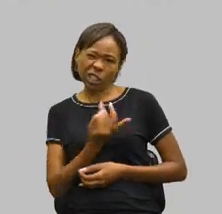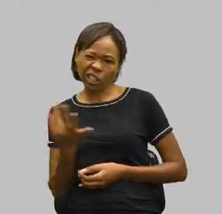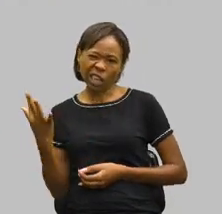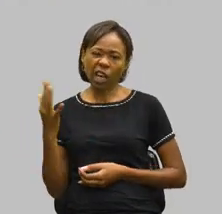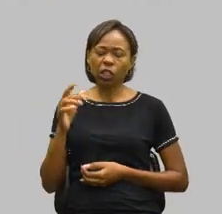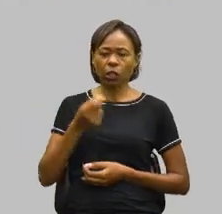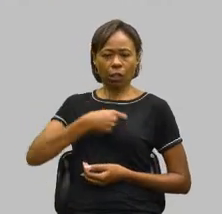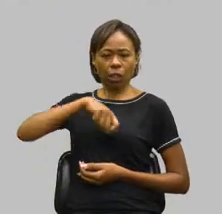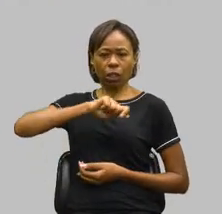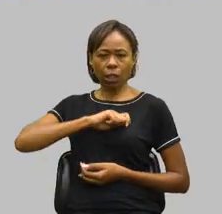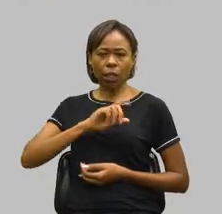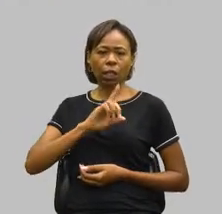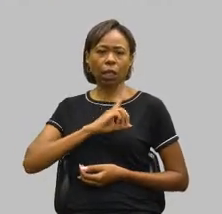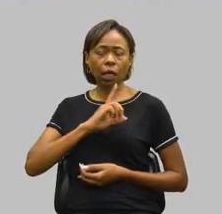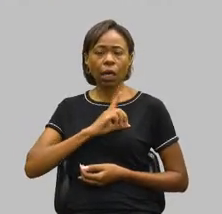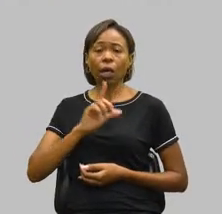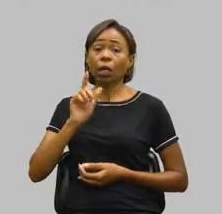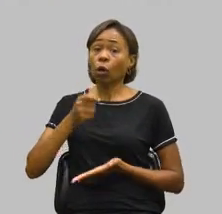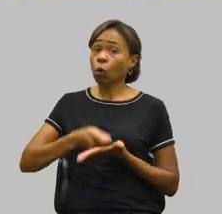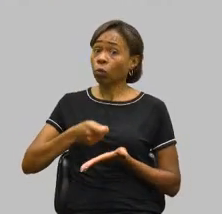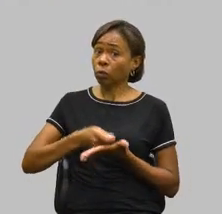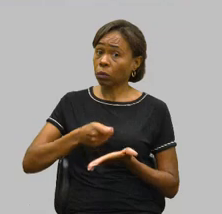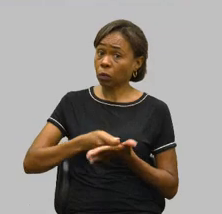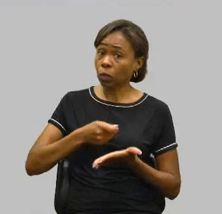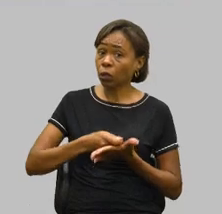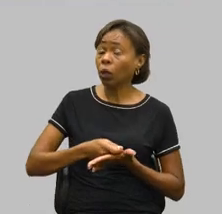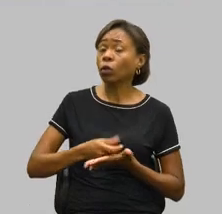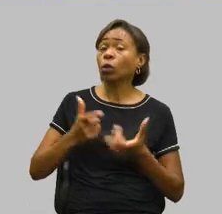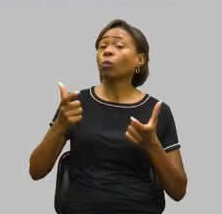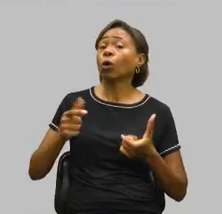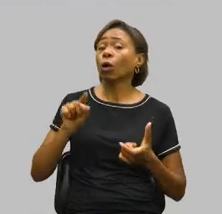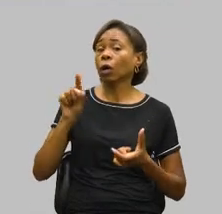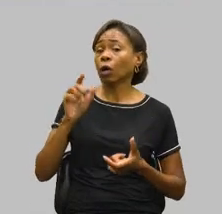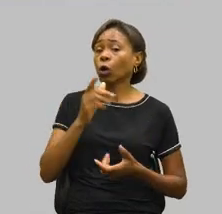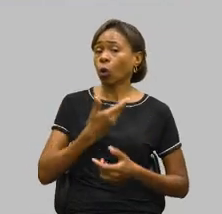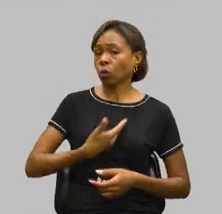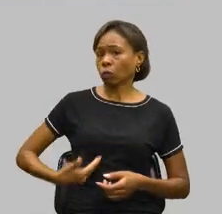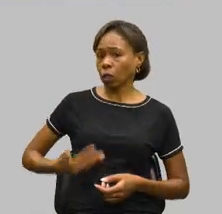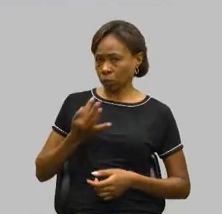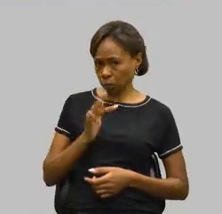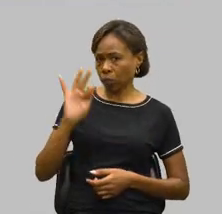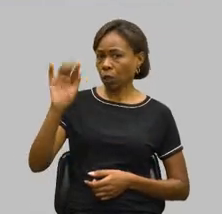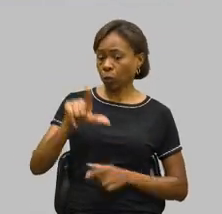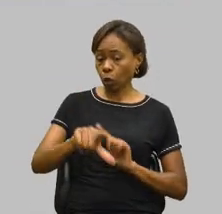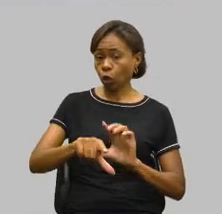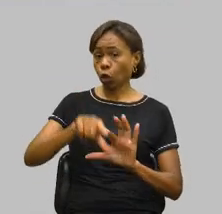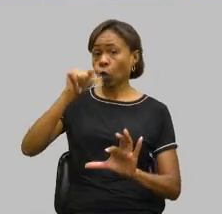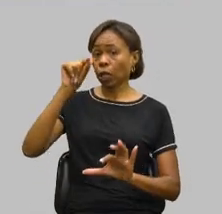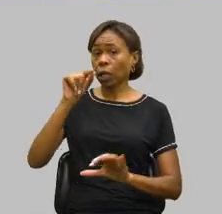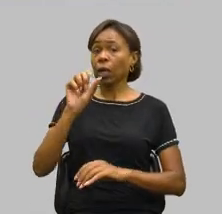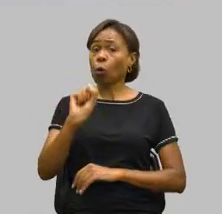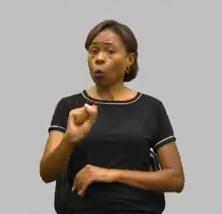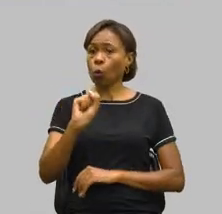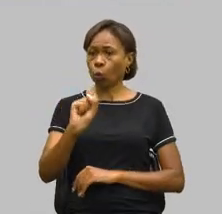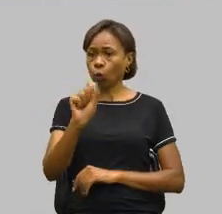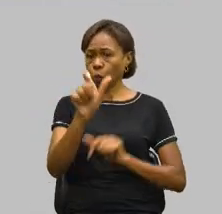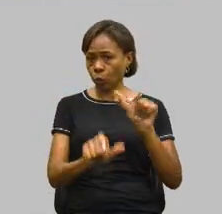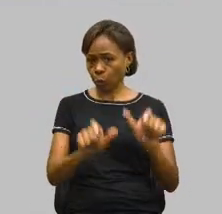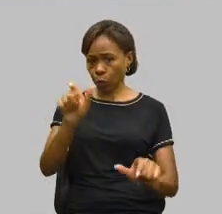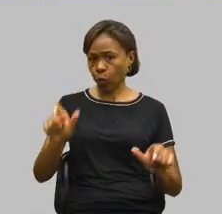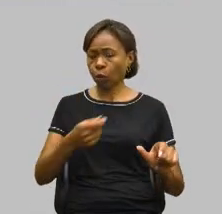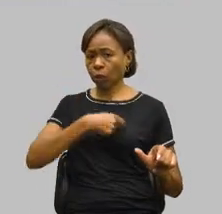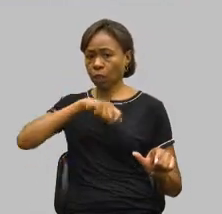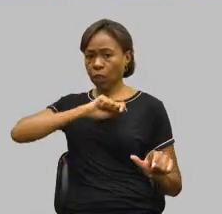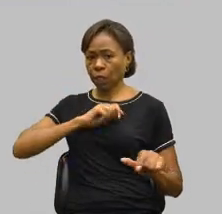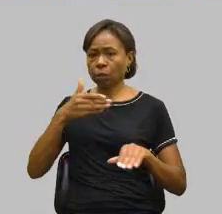que foi eh exigido pelo pelo Governo Federal para que fossem eleitos oito Delegados para que pudessem participar então